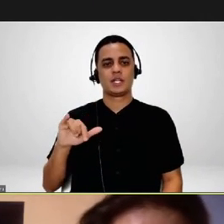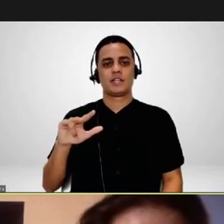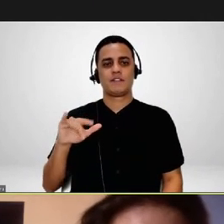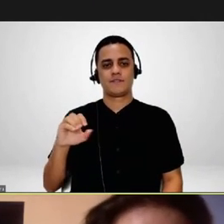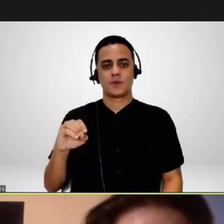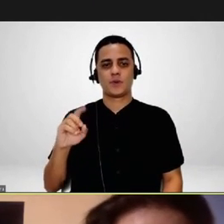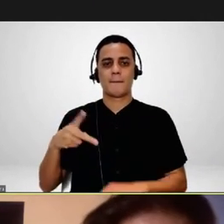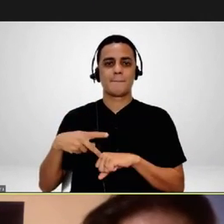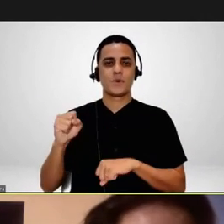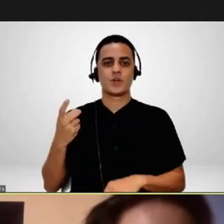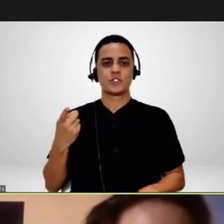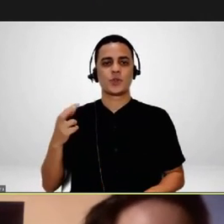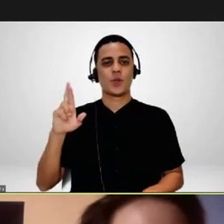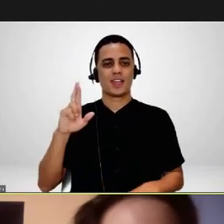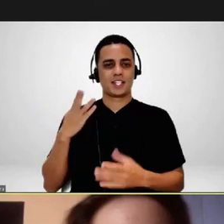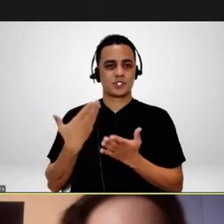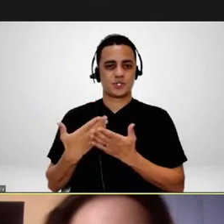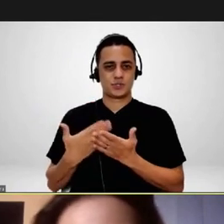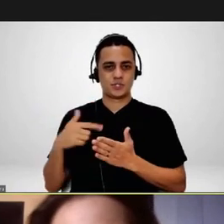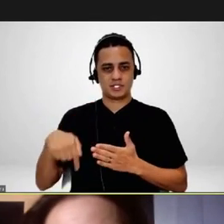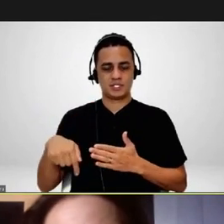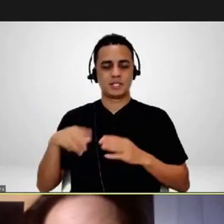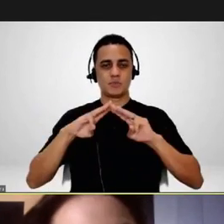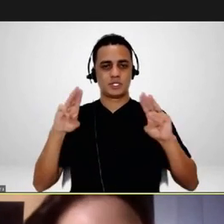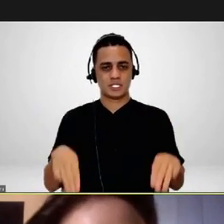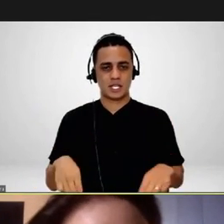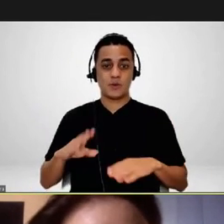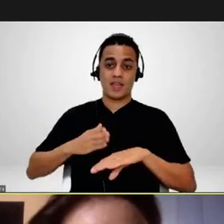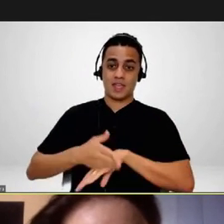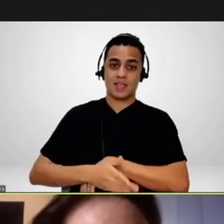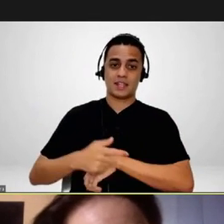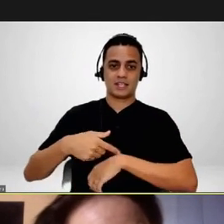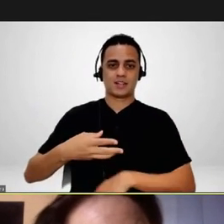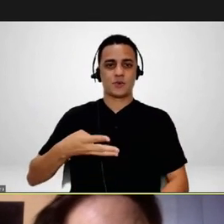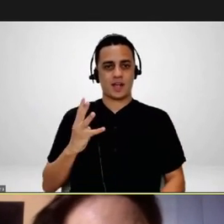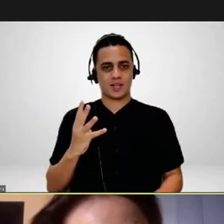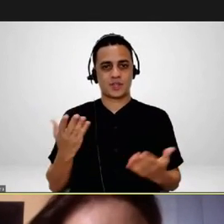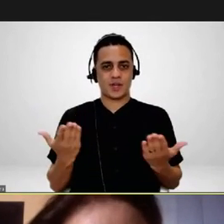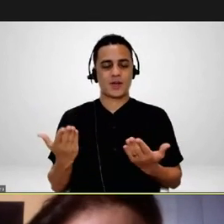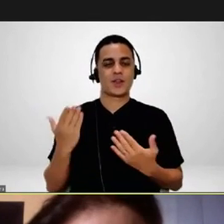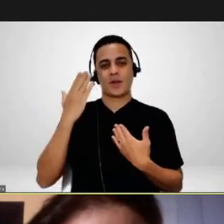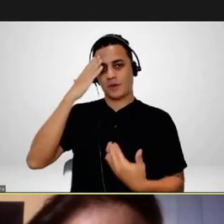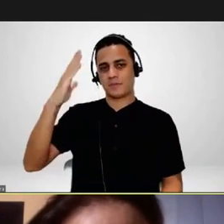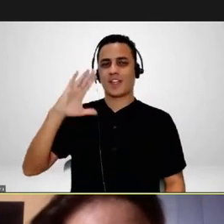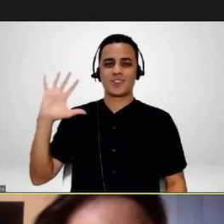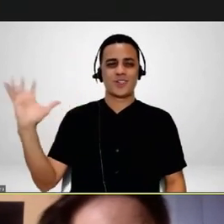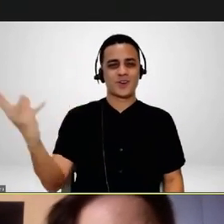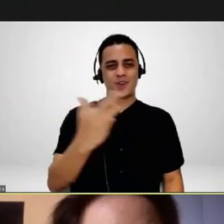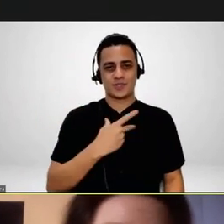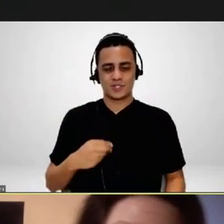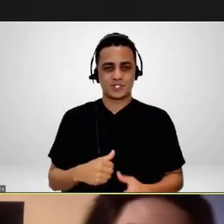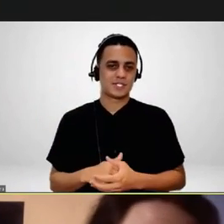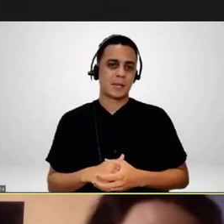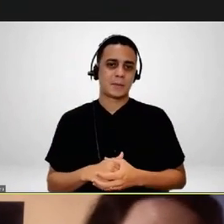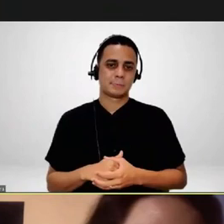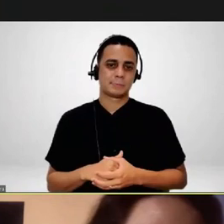um pós-doutorando do museu, e que vai entrar agora às 4h. E muito obrigada a todos.